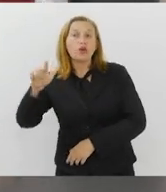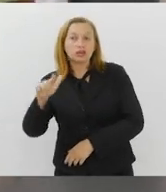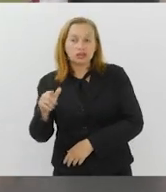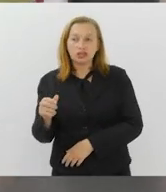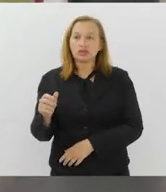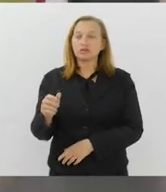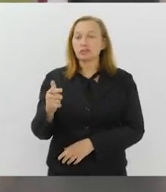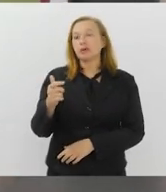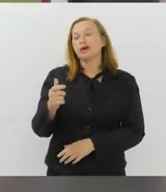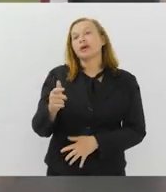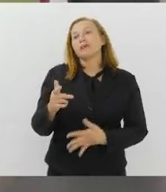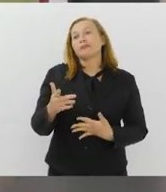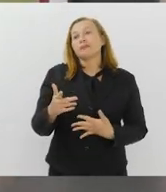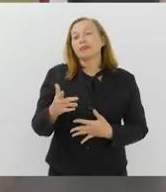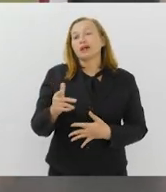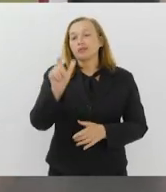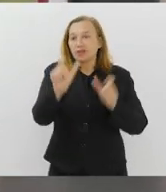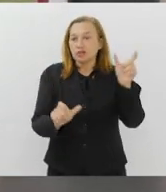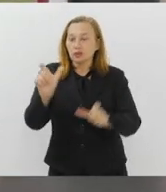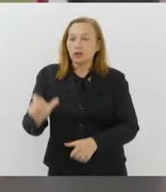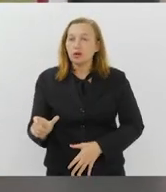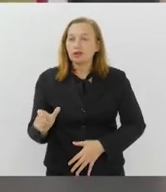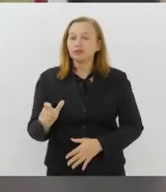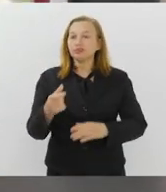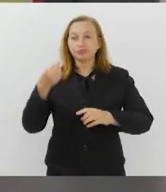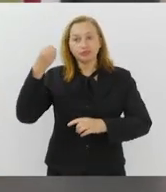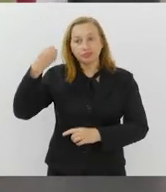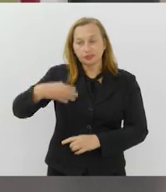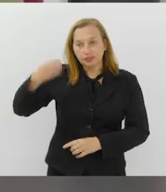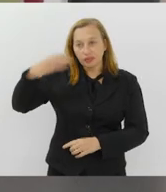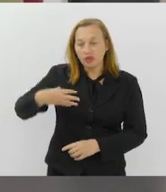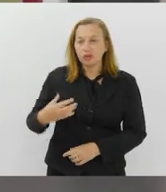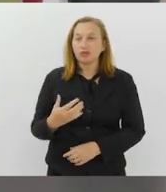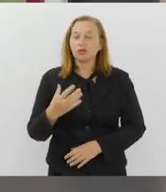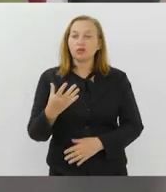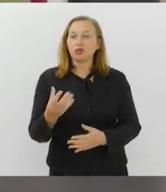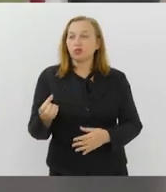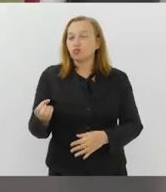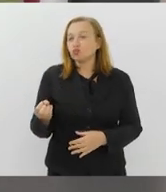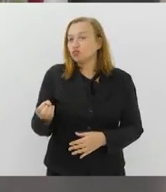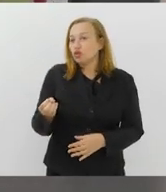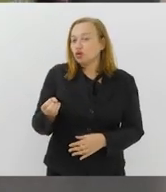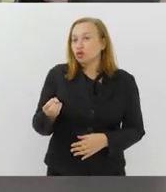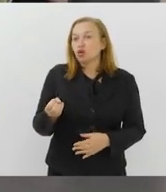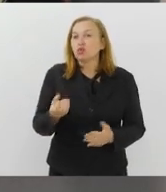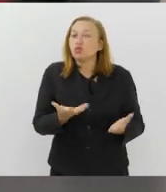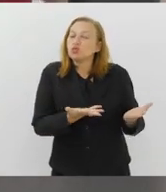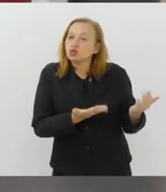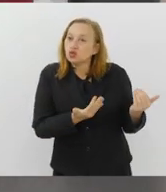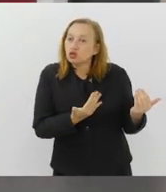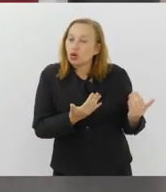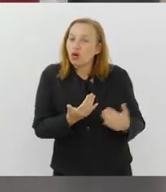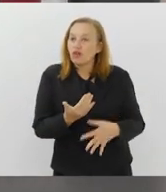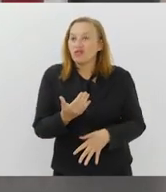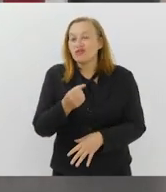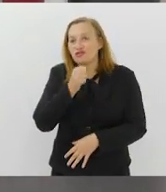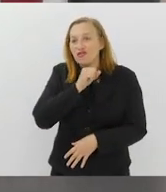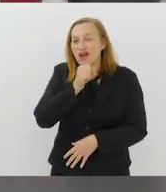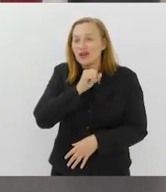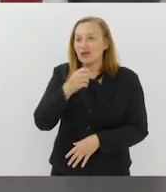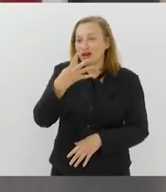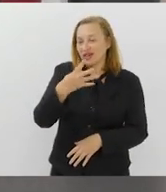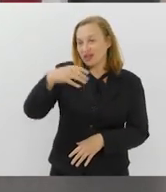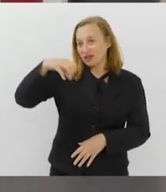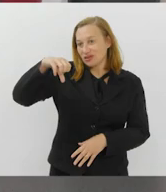faço minha breve audiodescrição. Sou um jovem senhor de 49 anos, que não tem